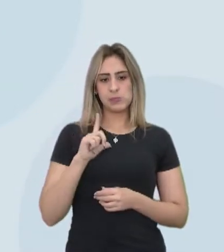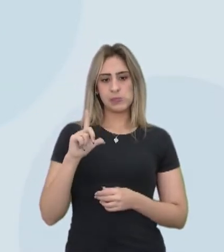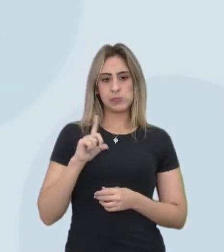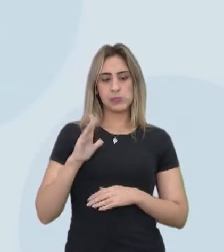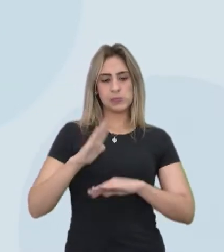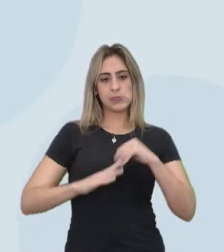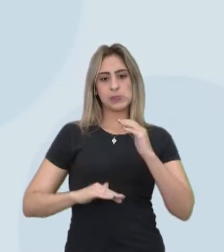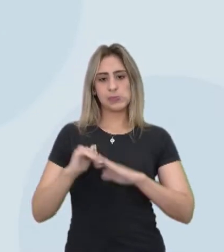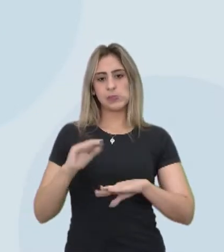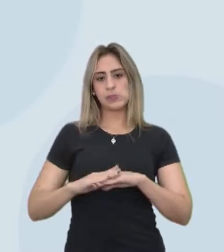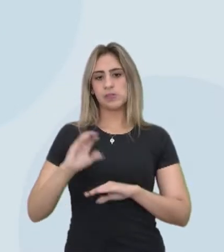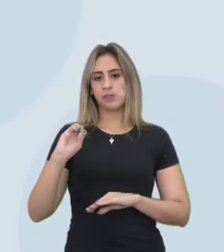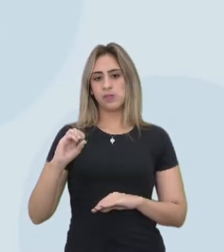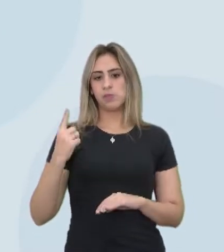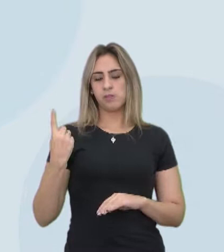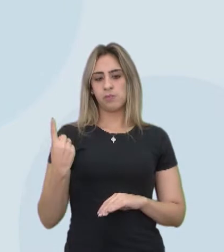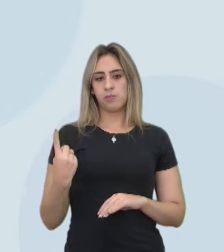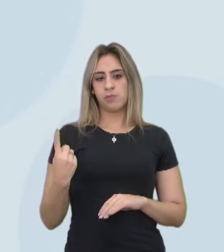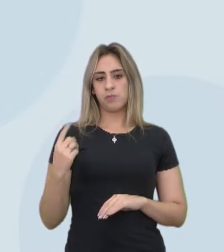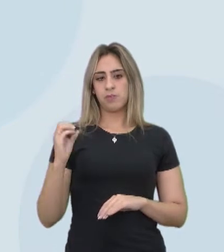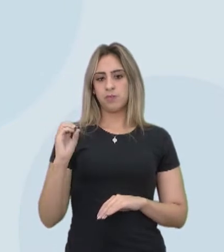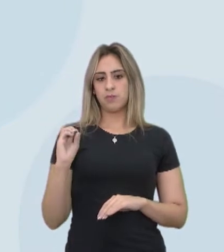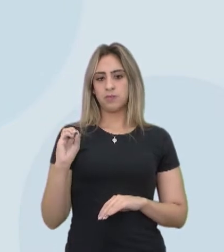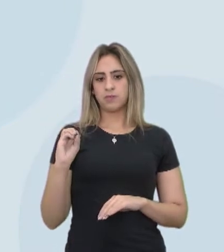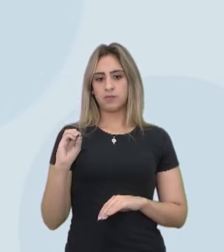as habilidades a